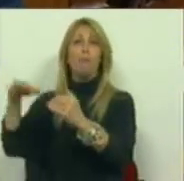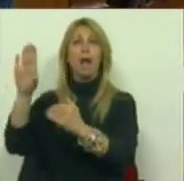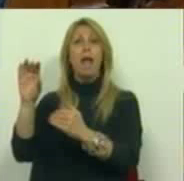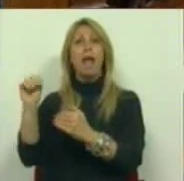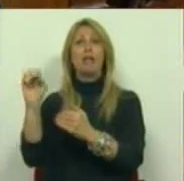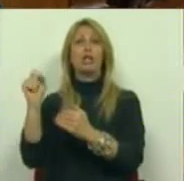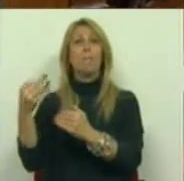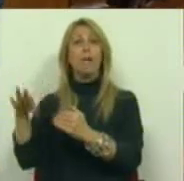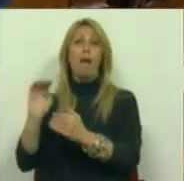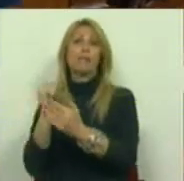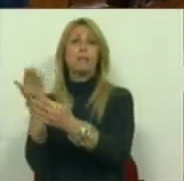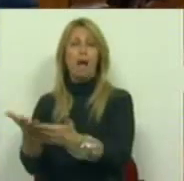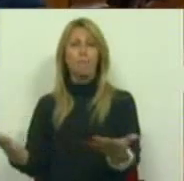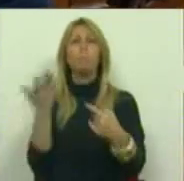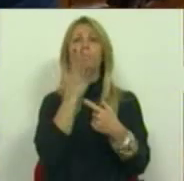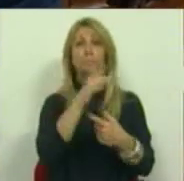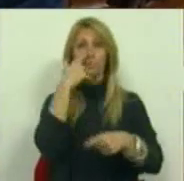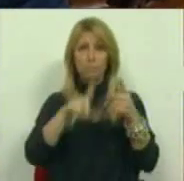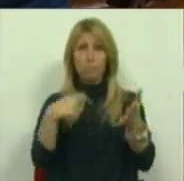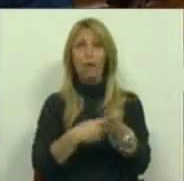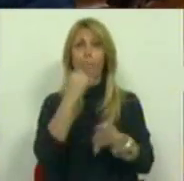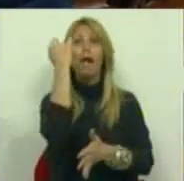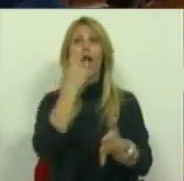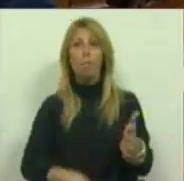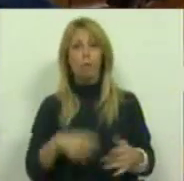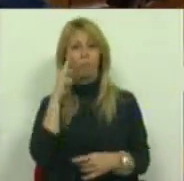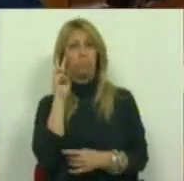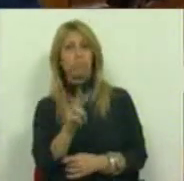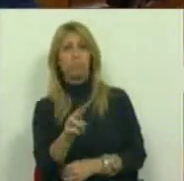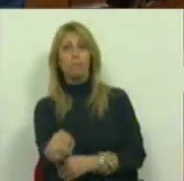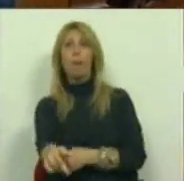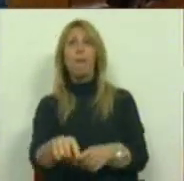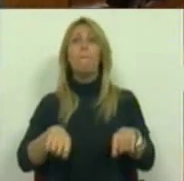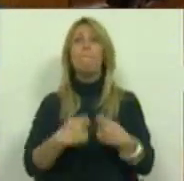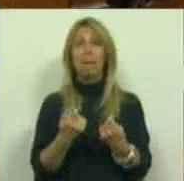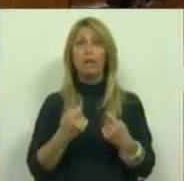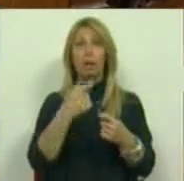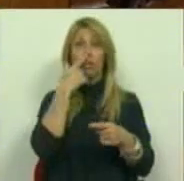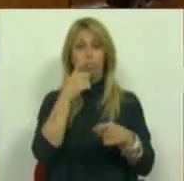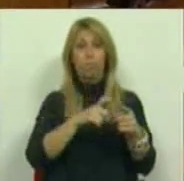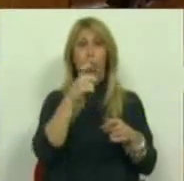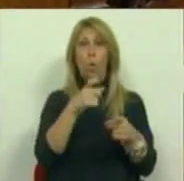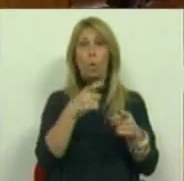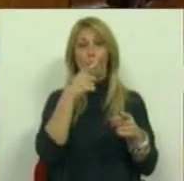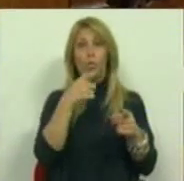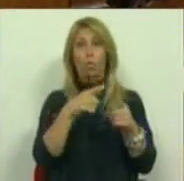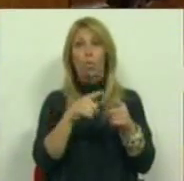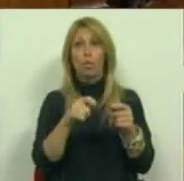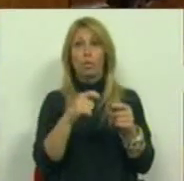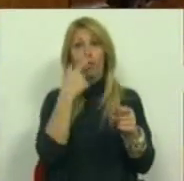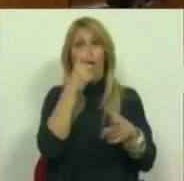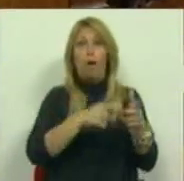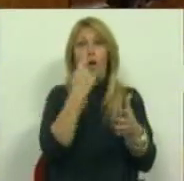os contribuintes, que viram aumentar os seus impostos pelo Partido dos Contribuintes, o CDS, quando depois votava ao lado do